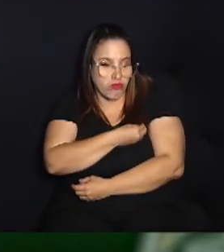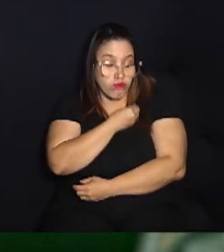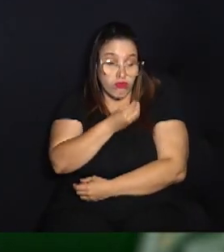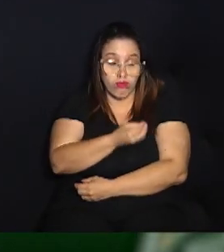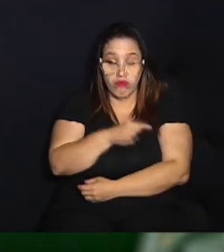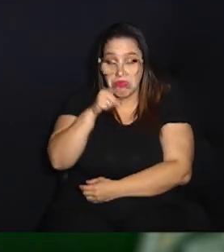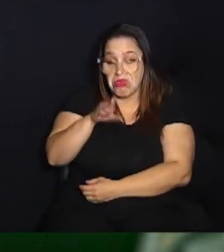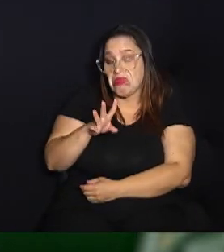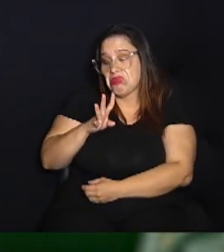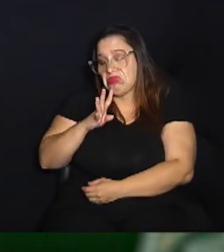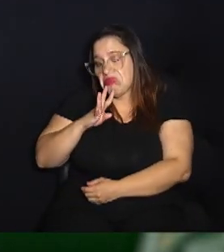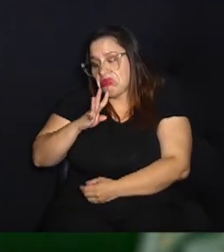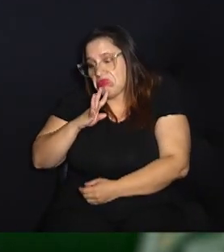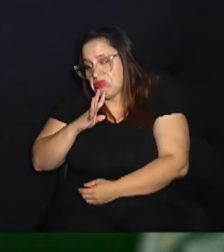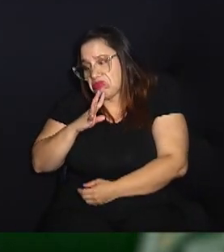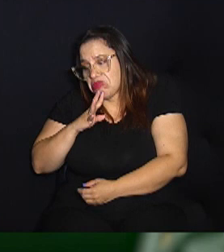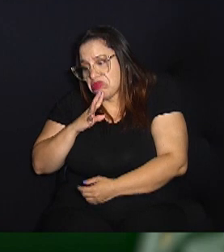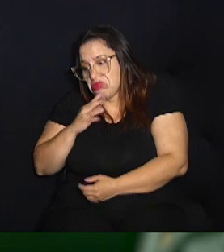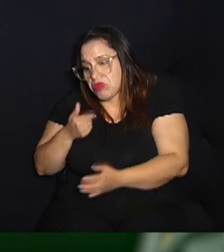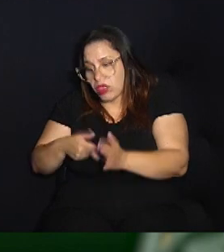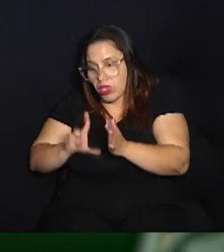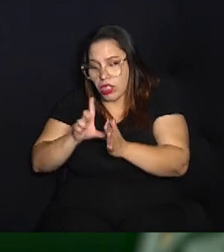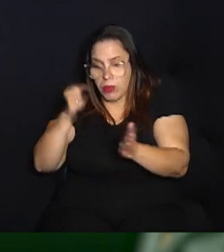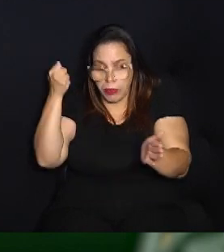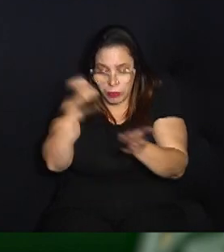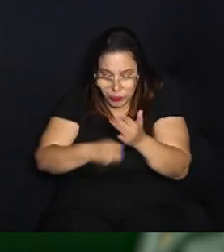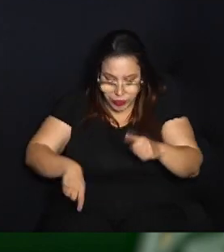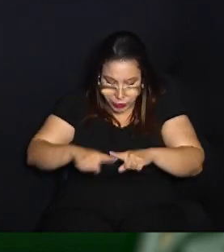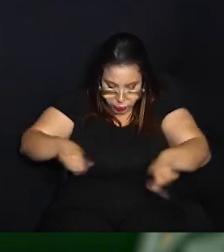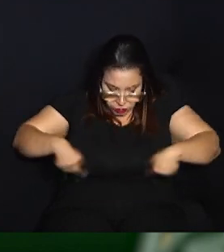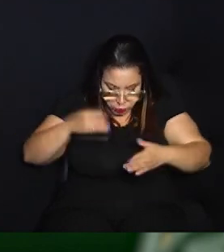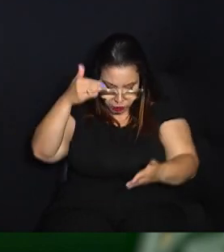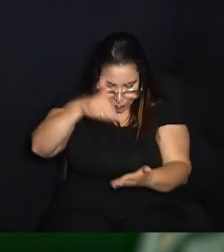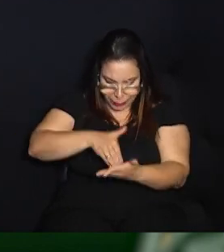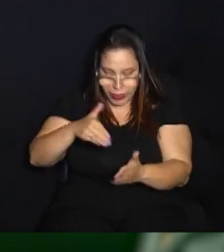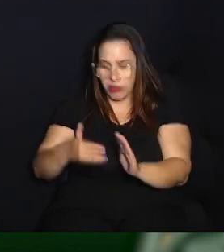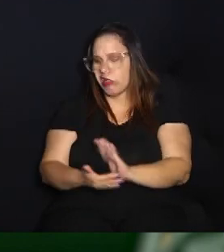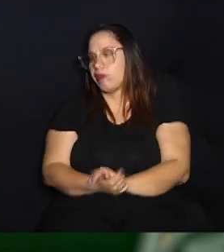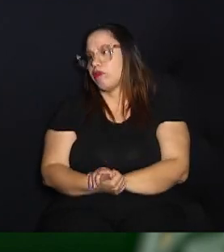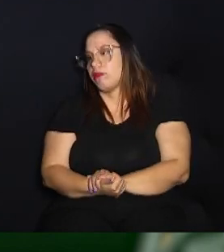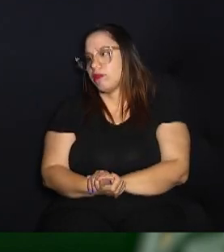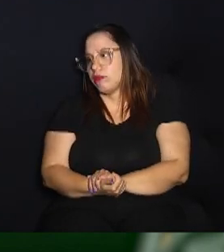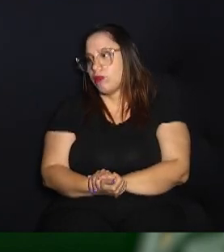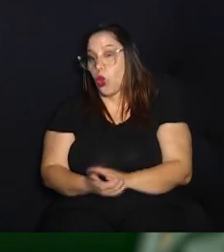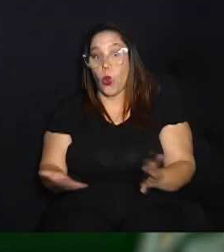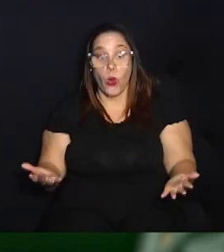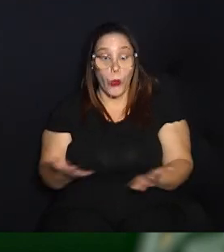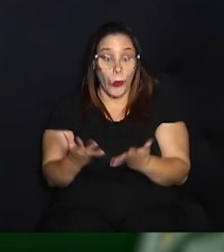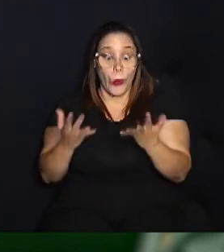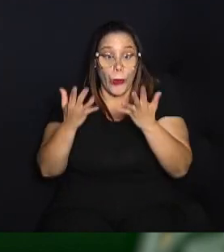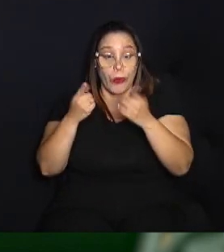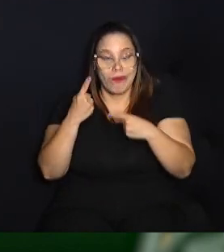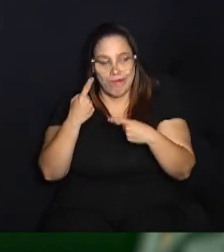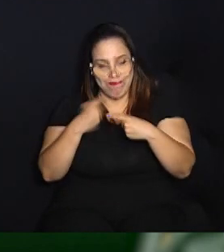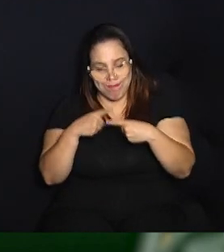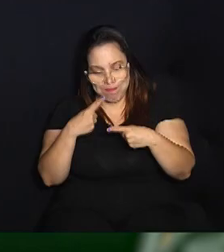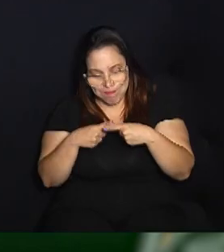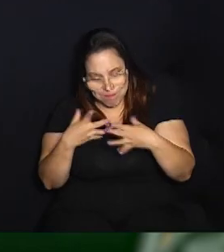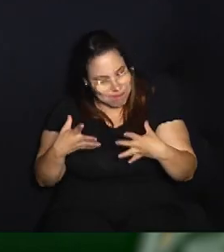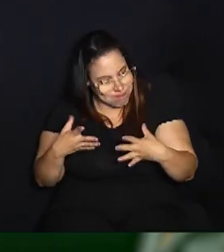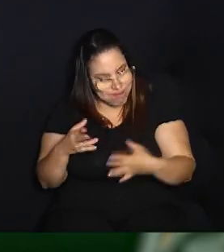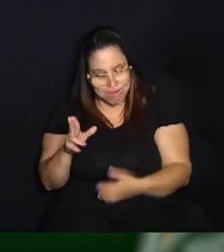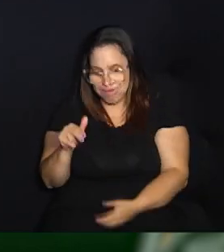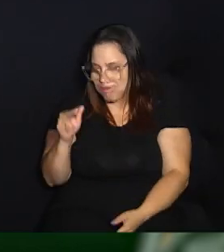seu conhecimento prévio antes de chegar em sala de aula. E o entusiasmo, porque